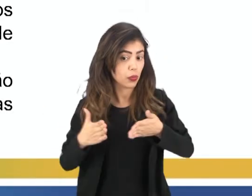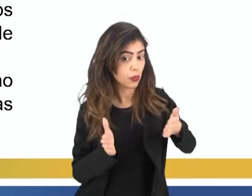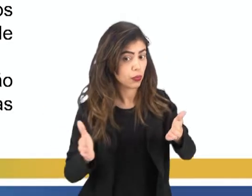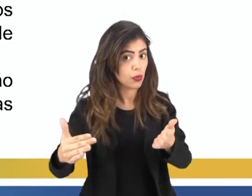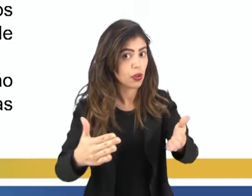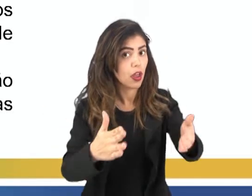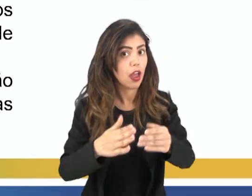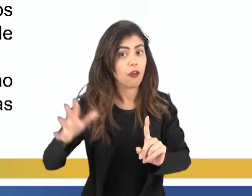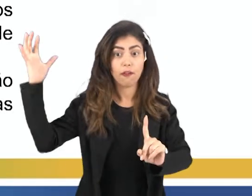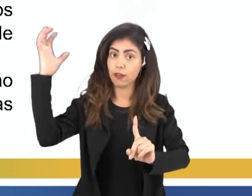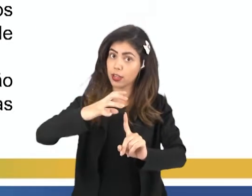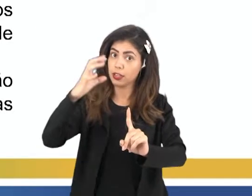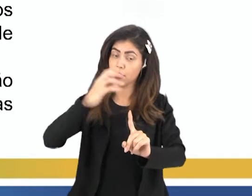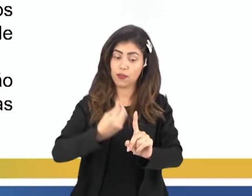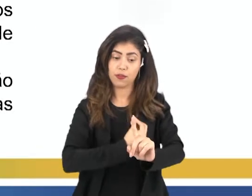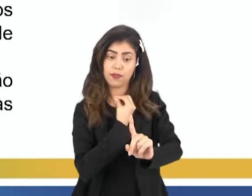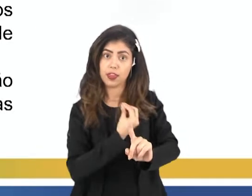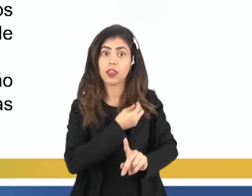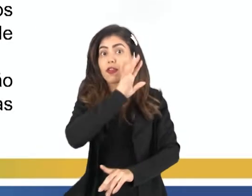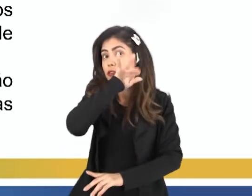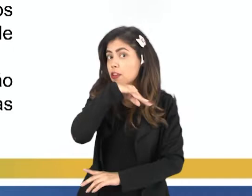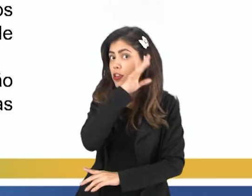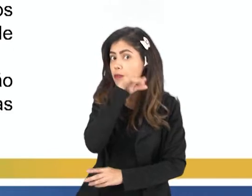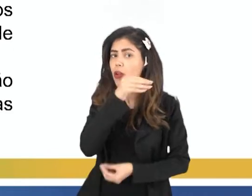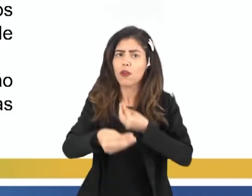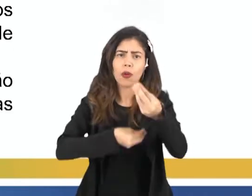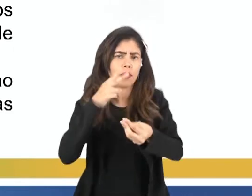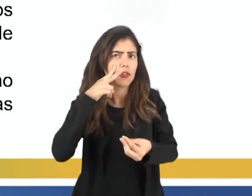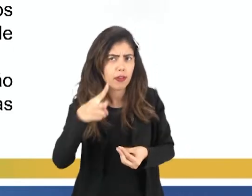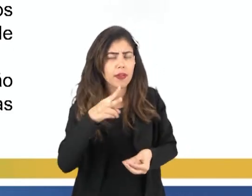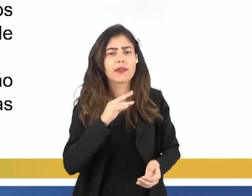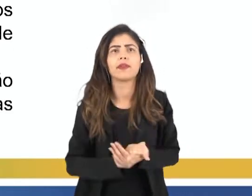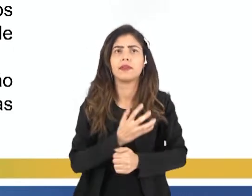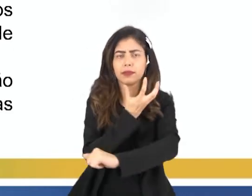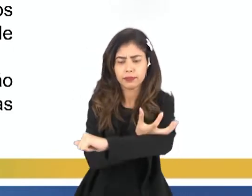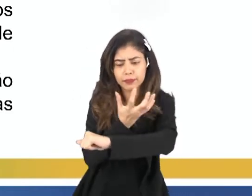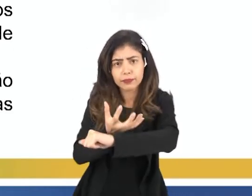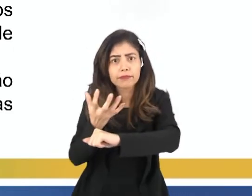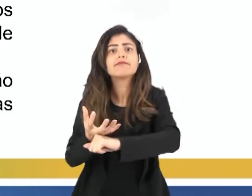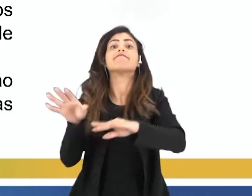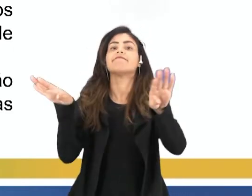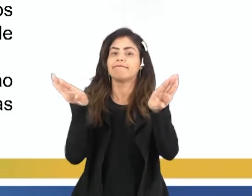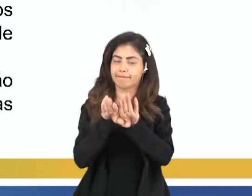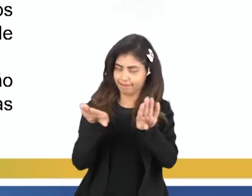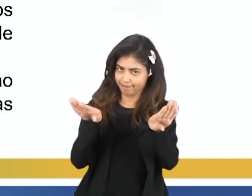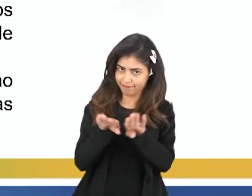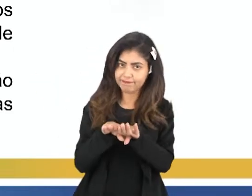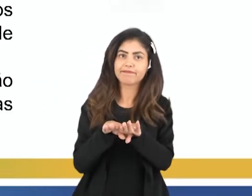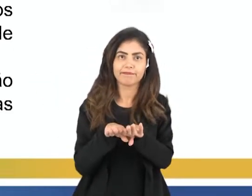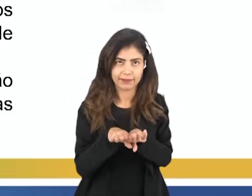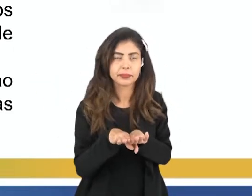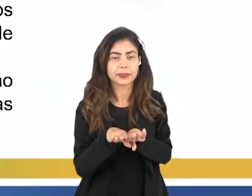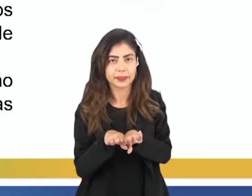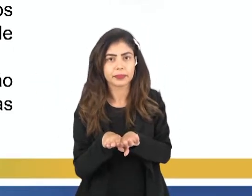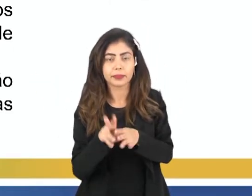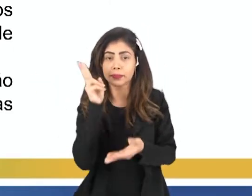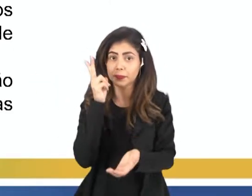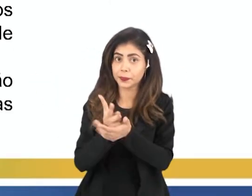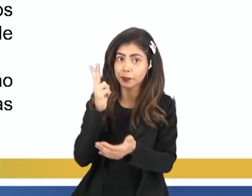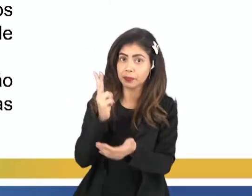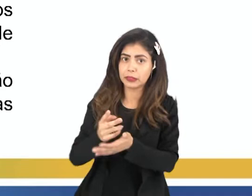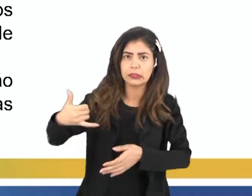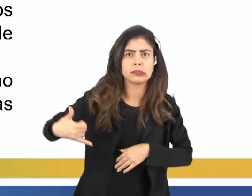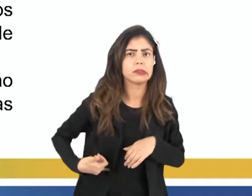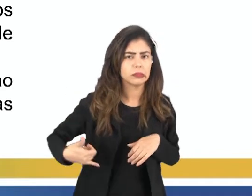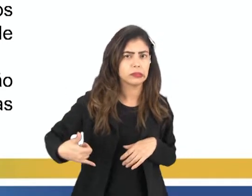rios influenciam a vida dos animais e, como você já viu, a vegetação do lugar. É uma dinâmica. Então, à medida em que